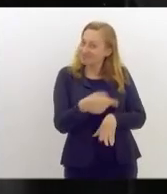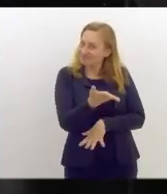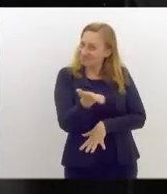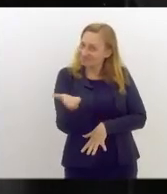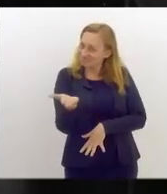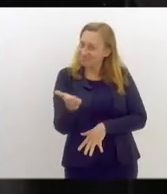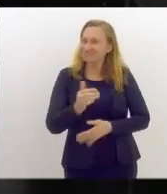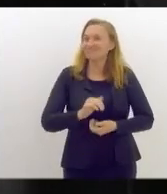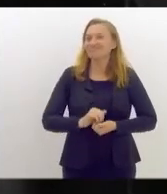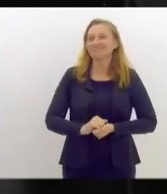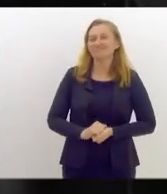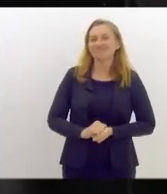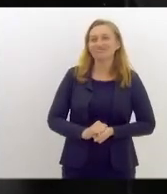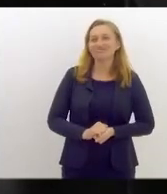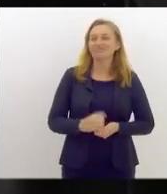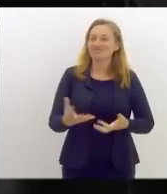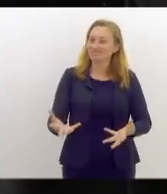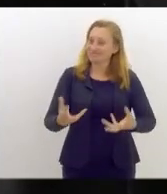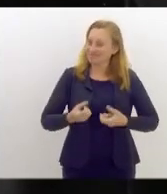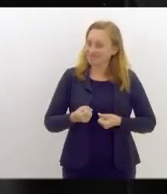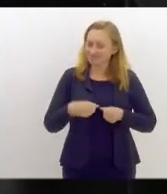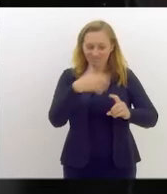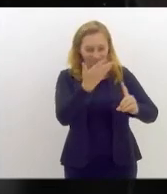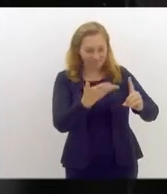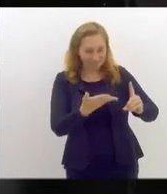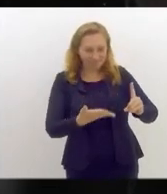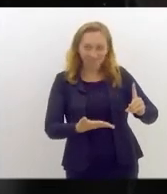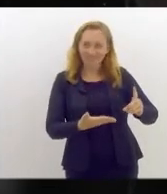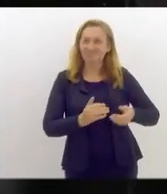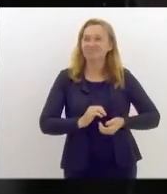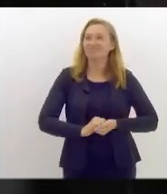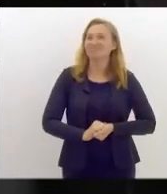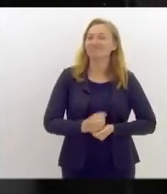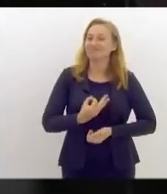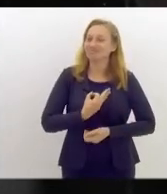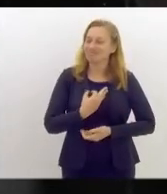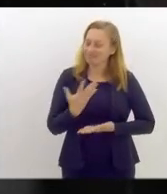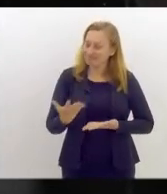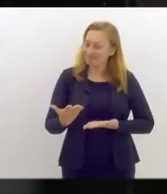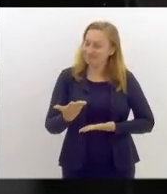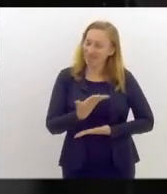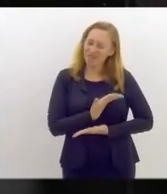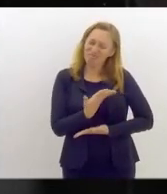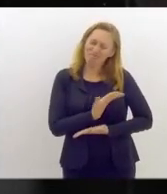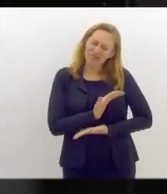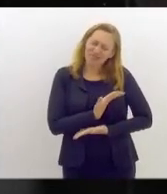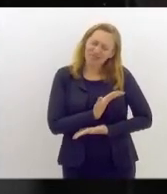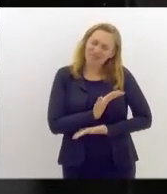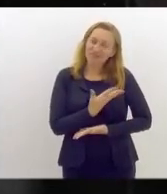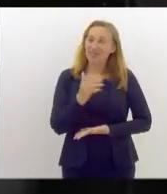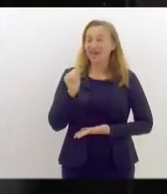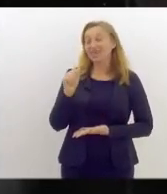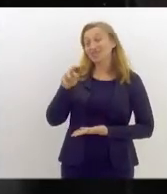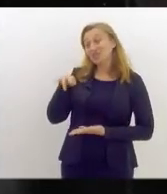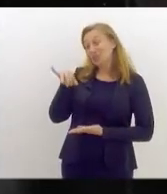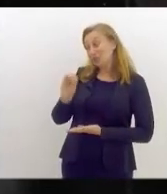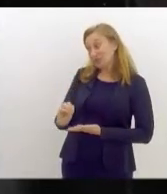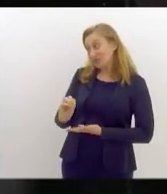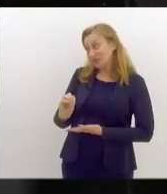parabéns por receber essa medalha meu amigo Antônio